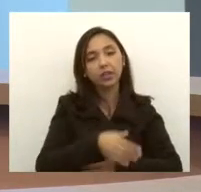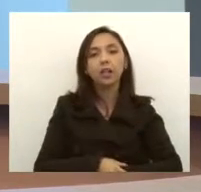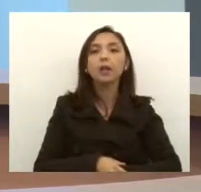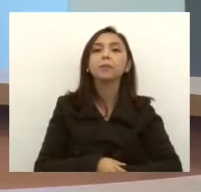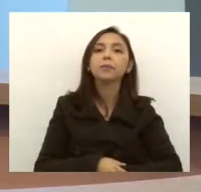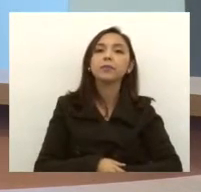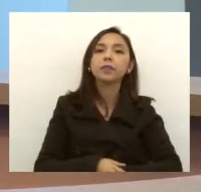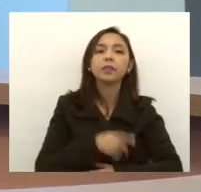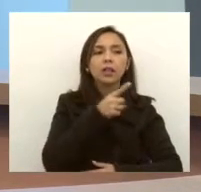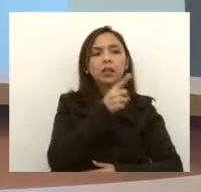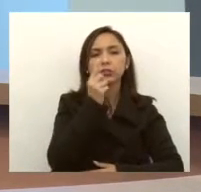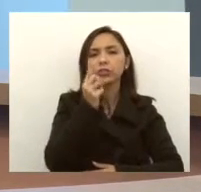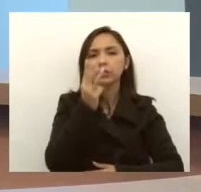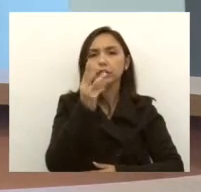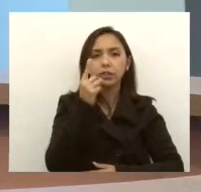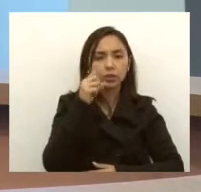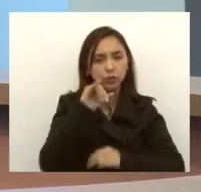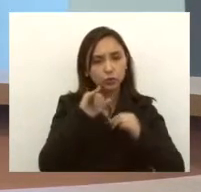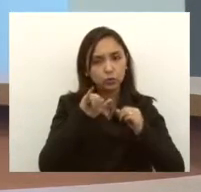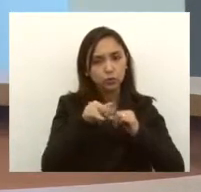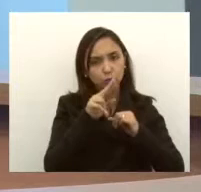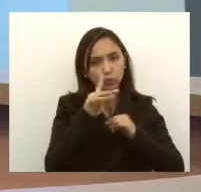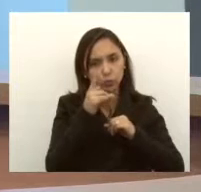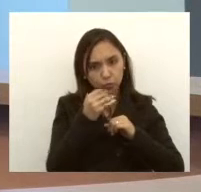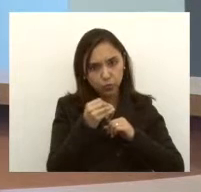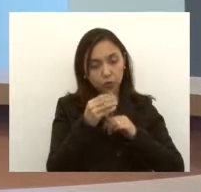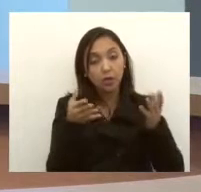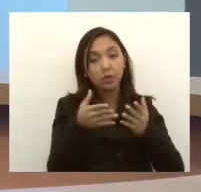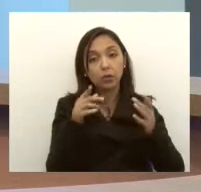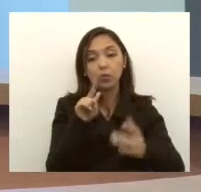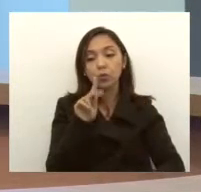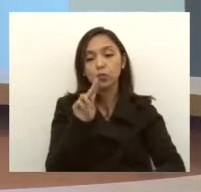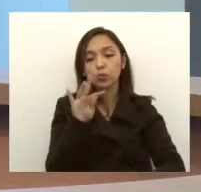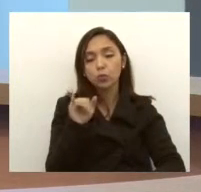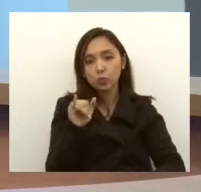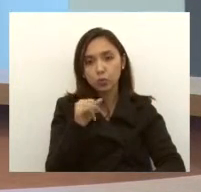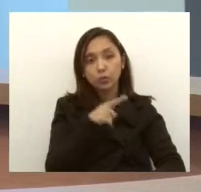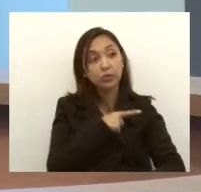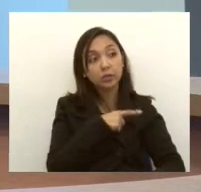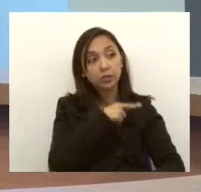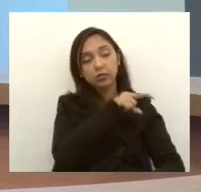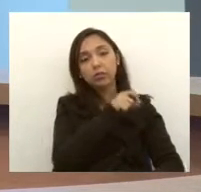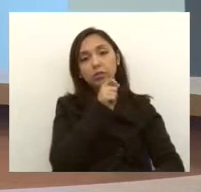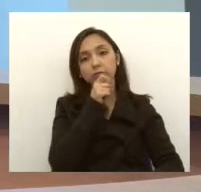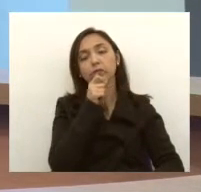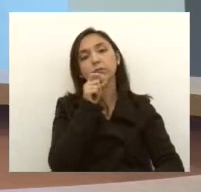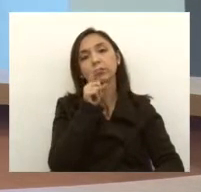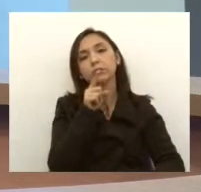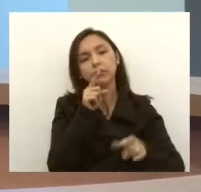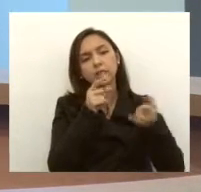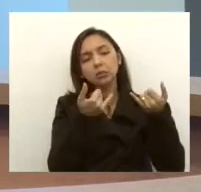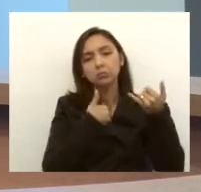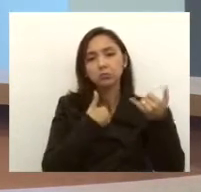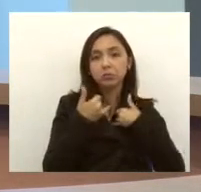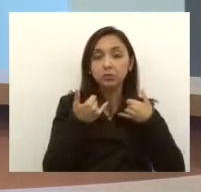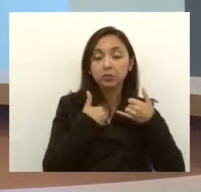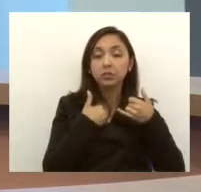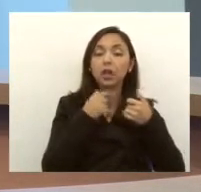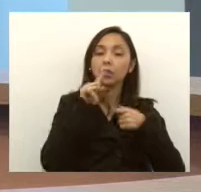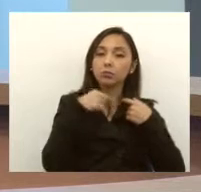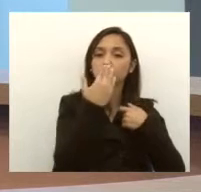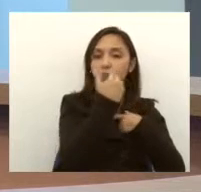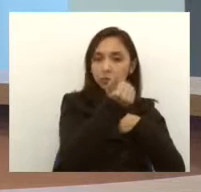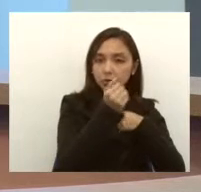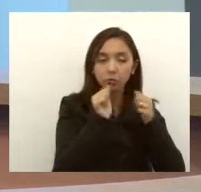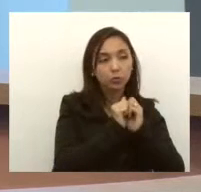lá no dia 13 de julho e agora o vereador Guti teve uma denúncia ali. Ele, depois dessa denúncia, me chamou para